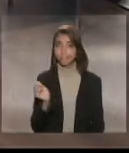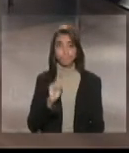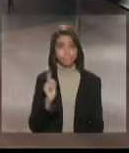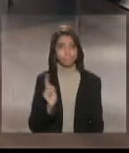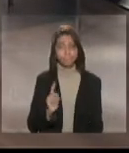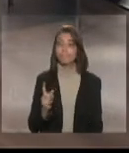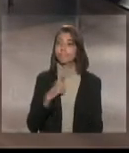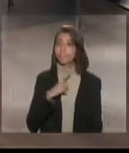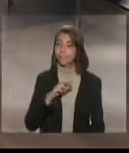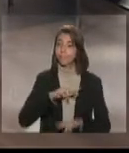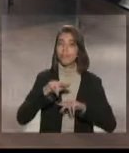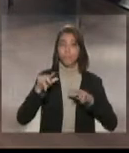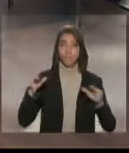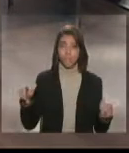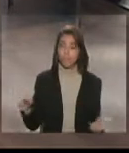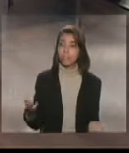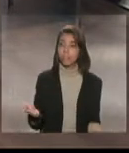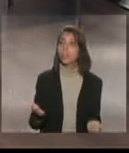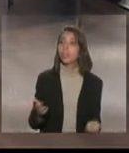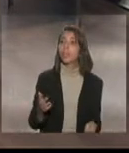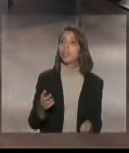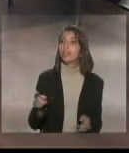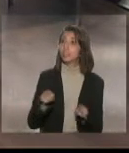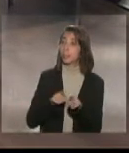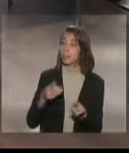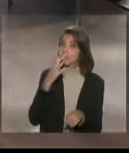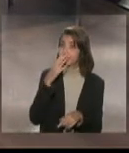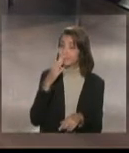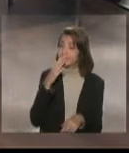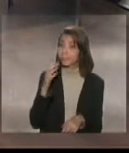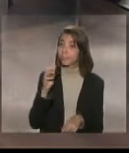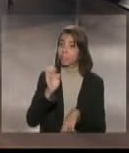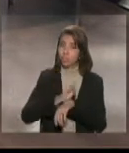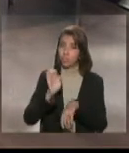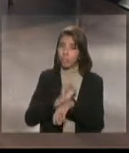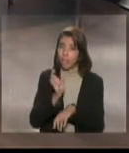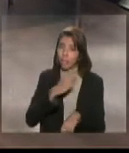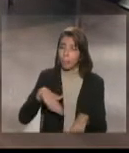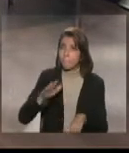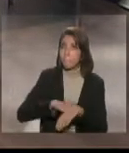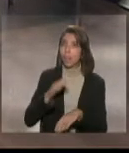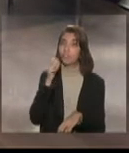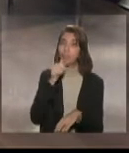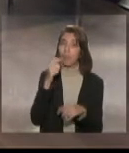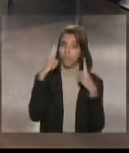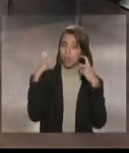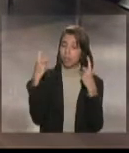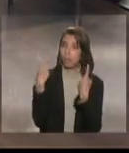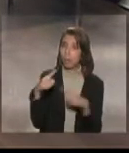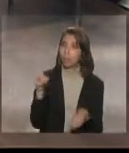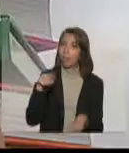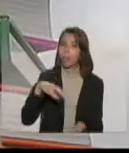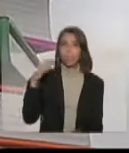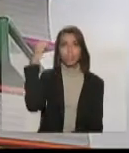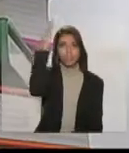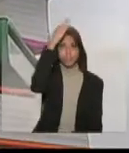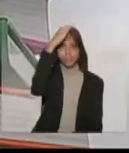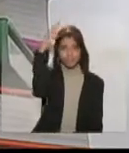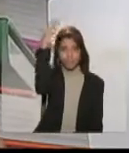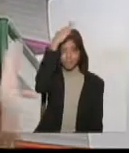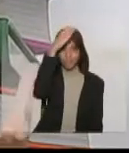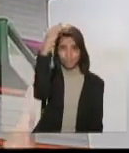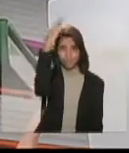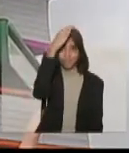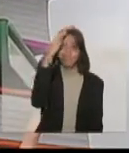dons a subnotificação é imensa e por incrível que pareça o estado que mais tem casos de violência doméstica o espírito santo